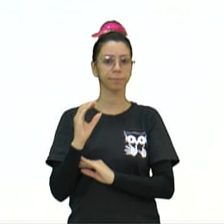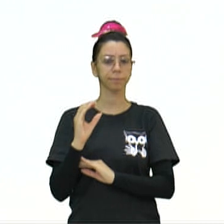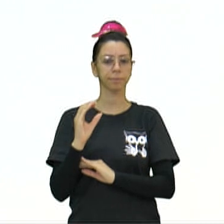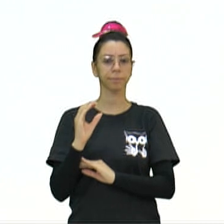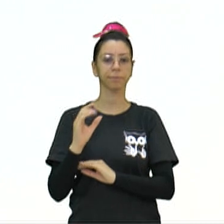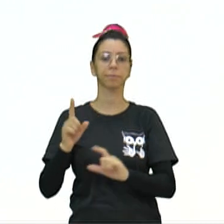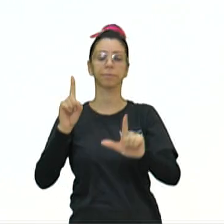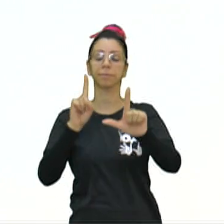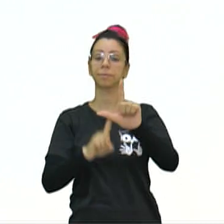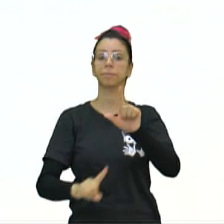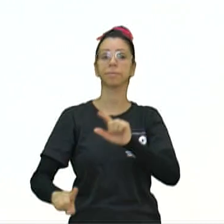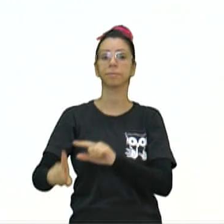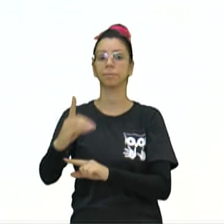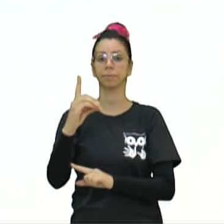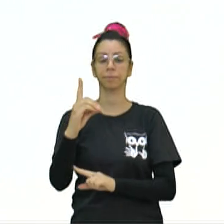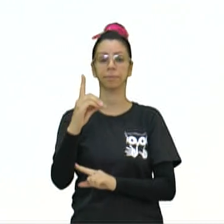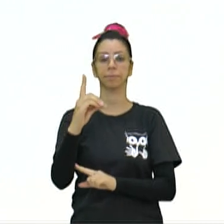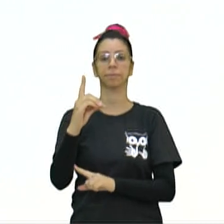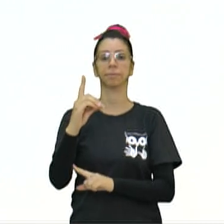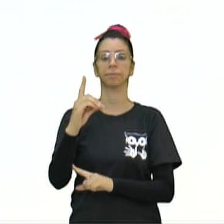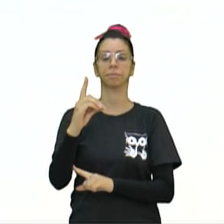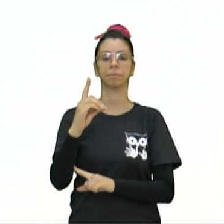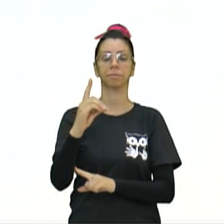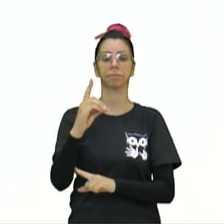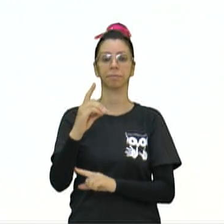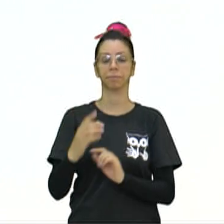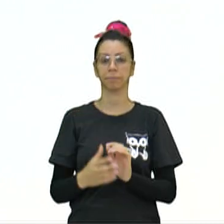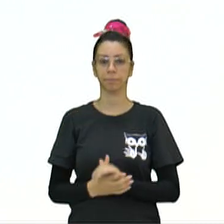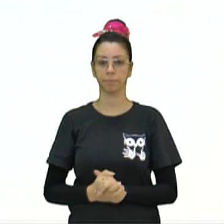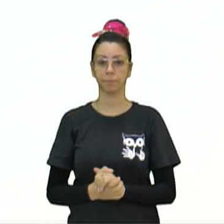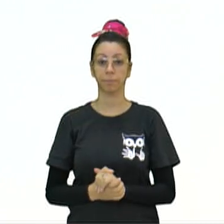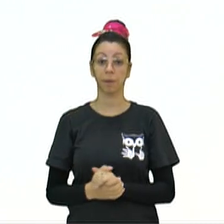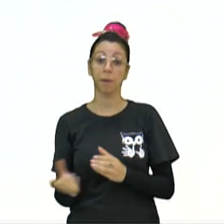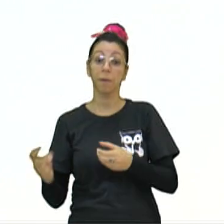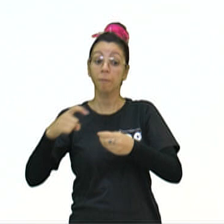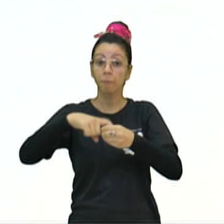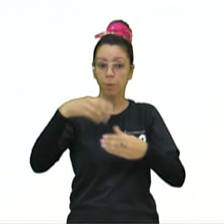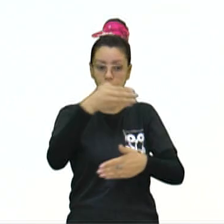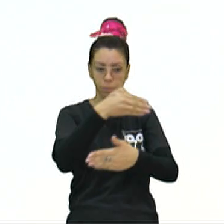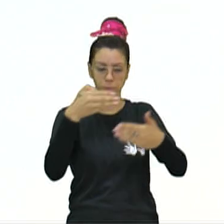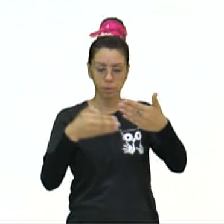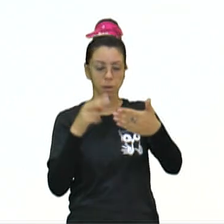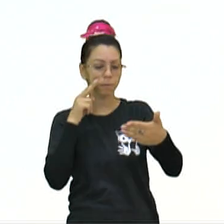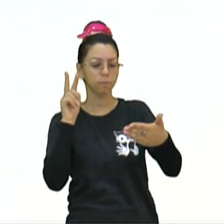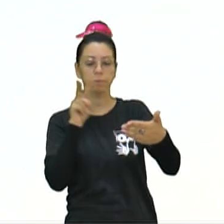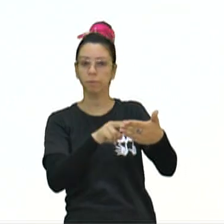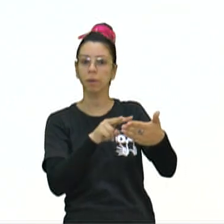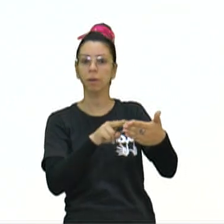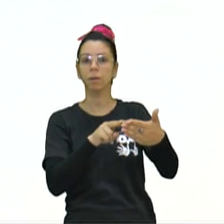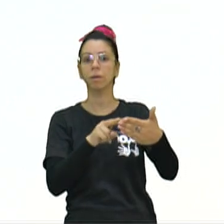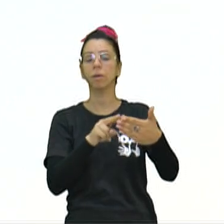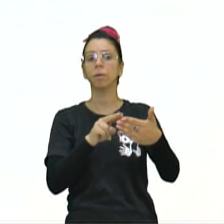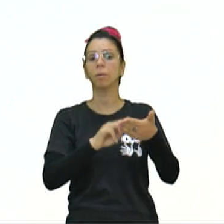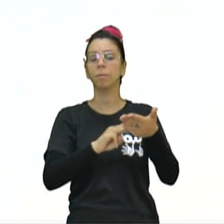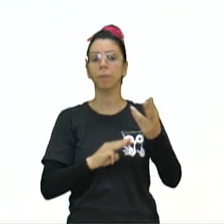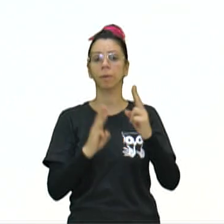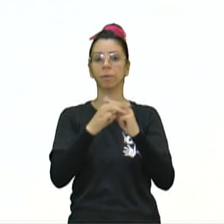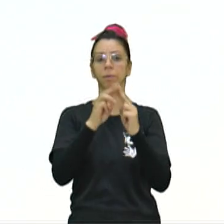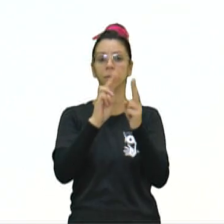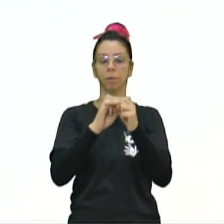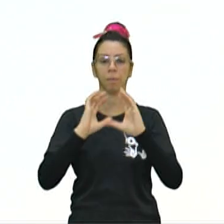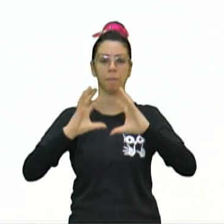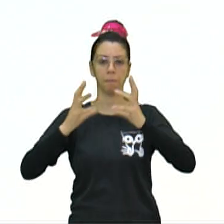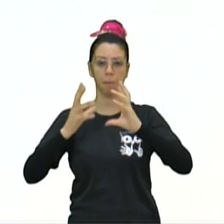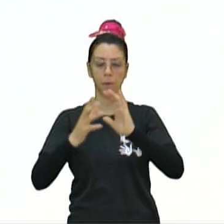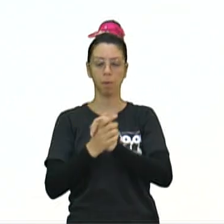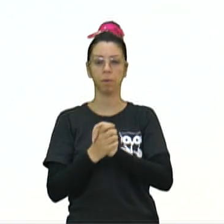e agachamentos. E letra D, nenhuma das alternativas. Então, volta lá, revê o método Pilates bola. Faz as suas anotações,